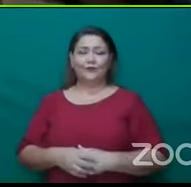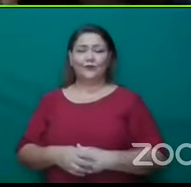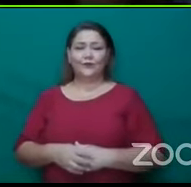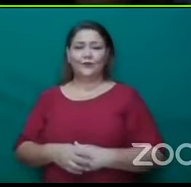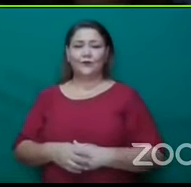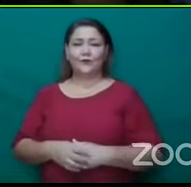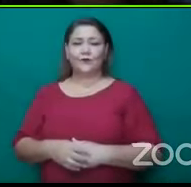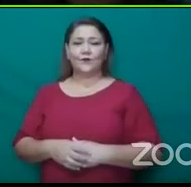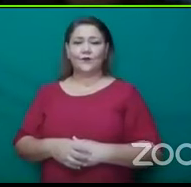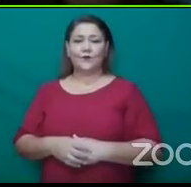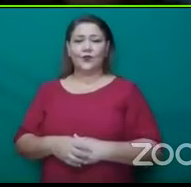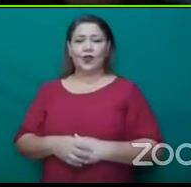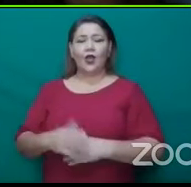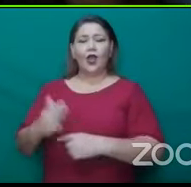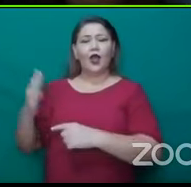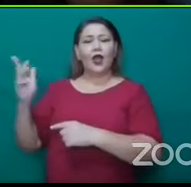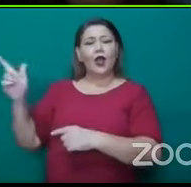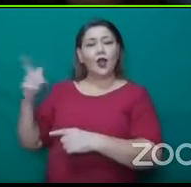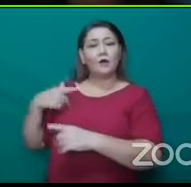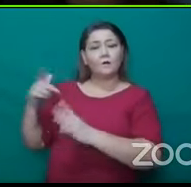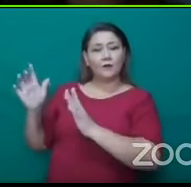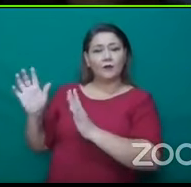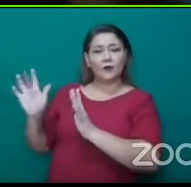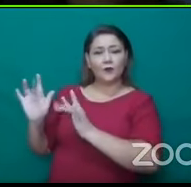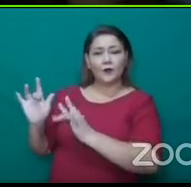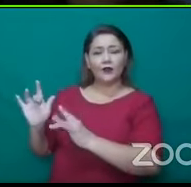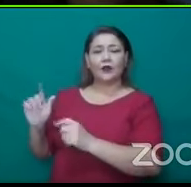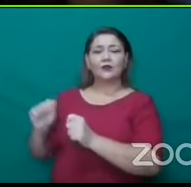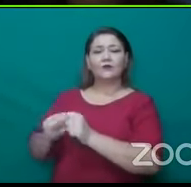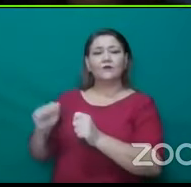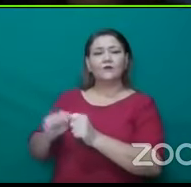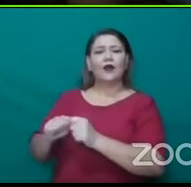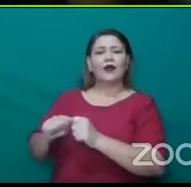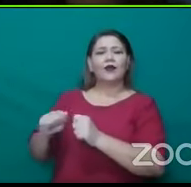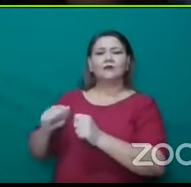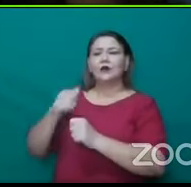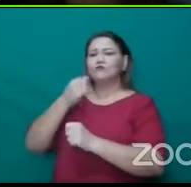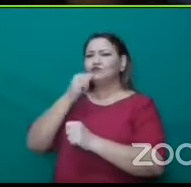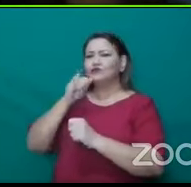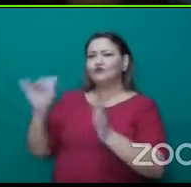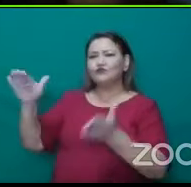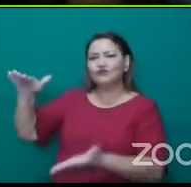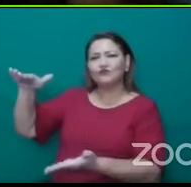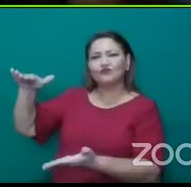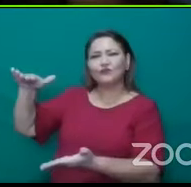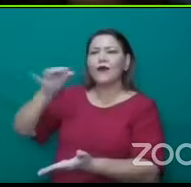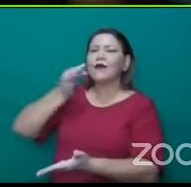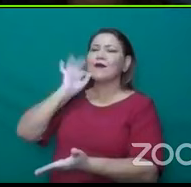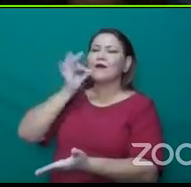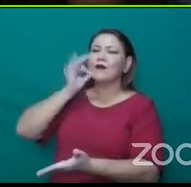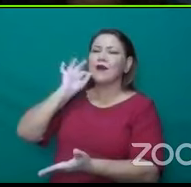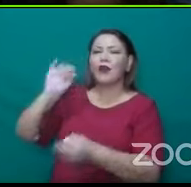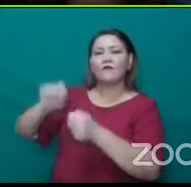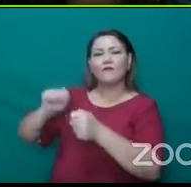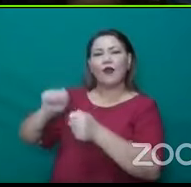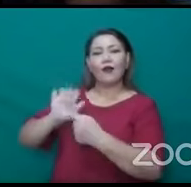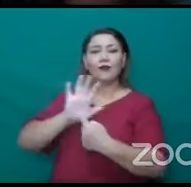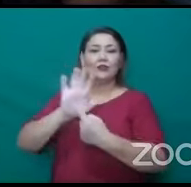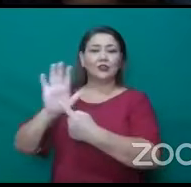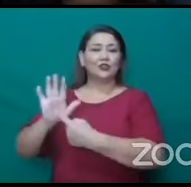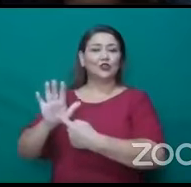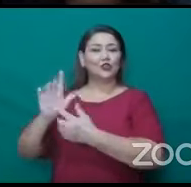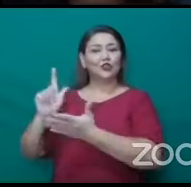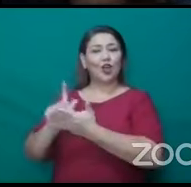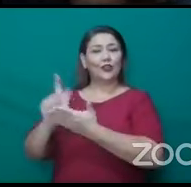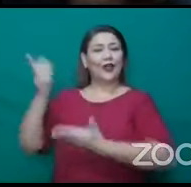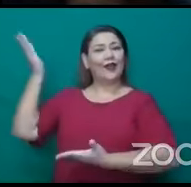loucuras. Até ela faz uma ponta aí no Máquina de Café, que ela é a apresentadora do telejornal, né? Ah,